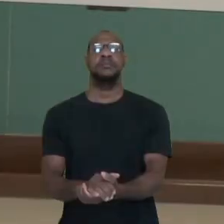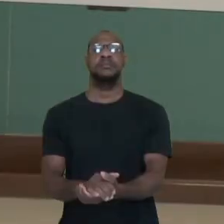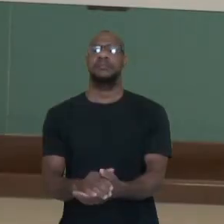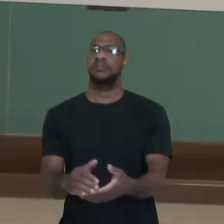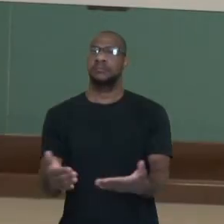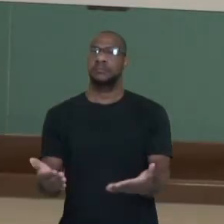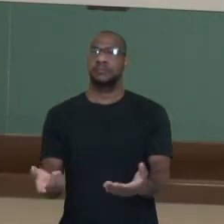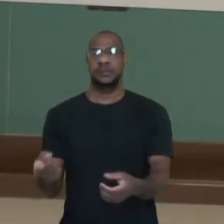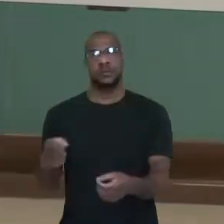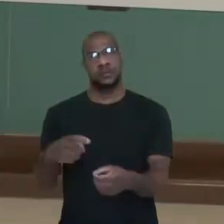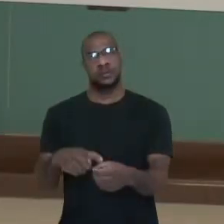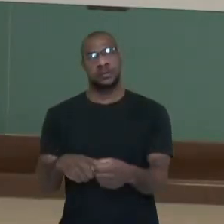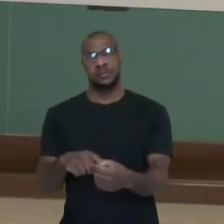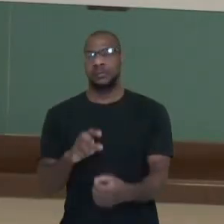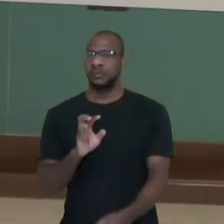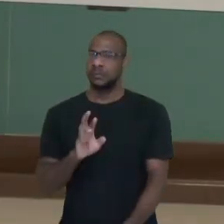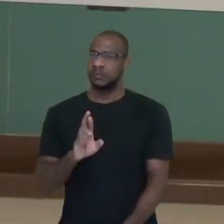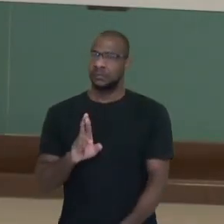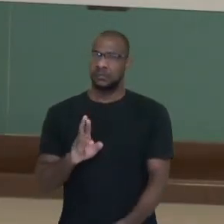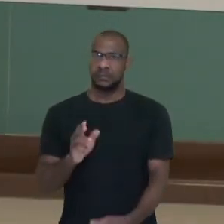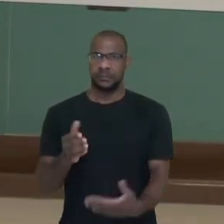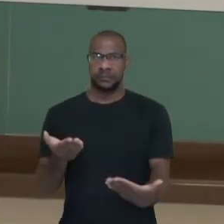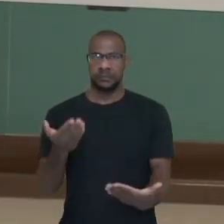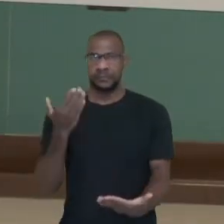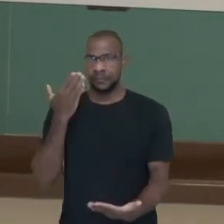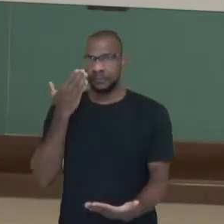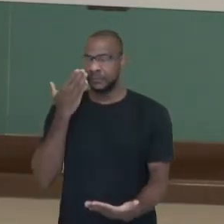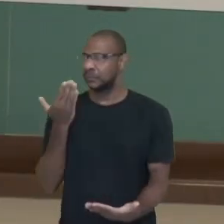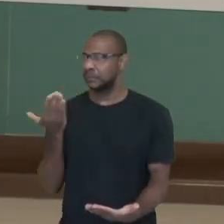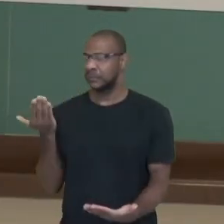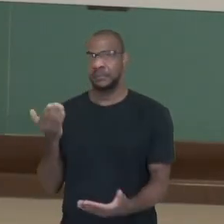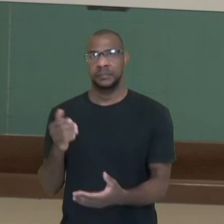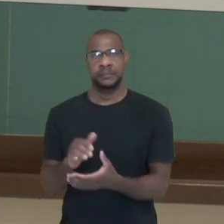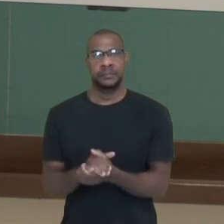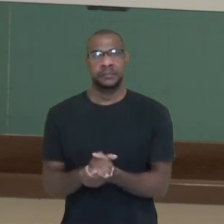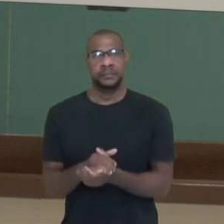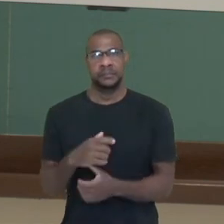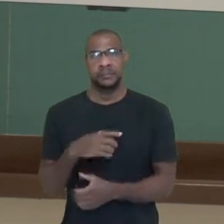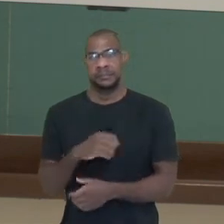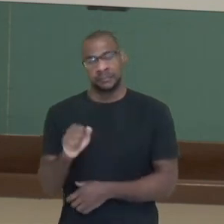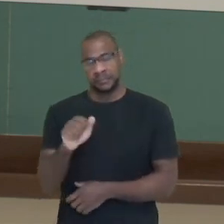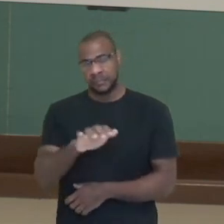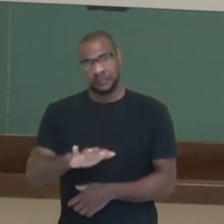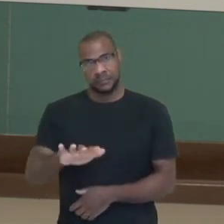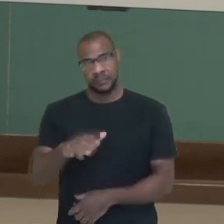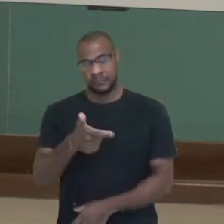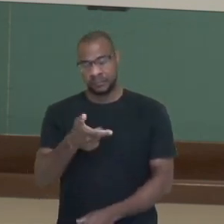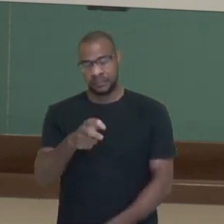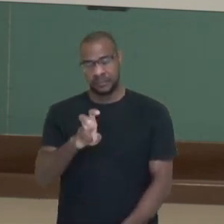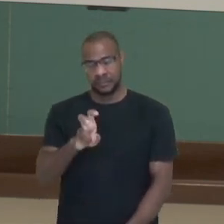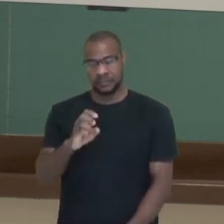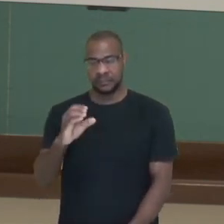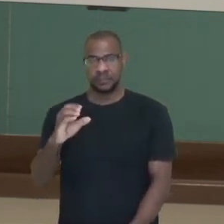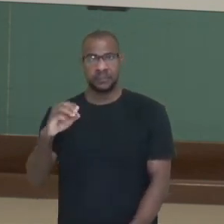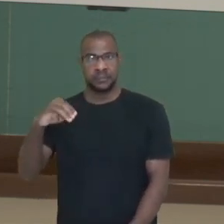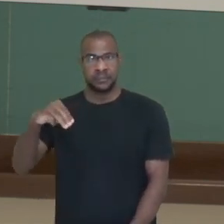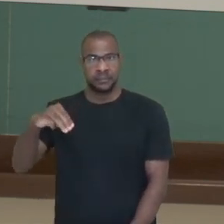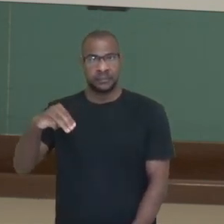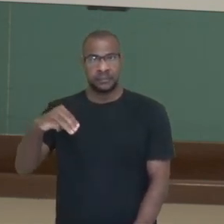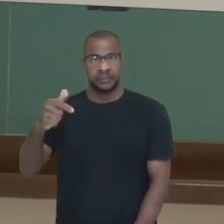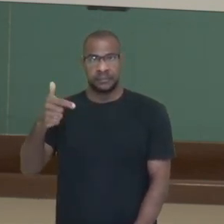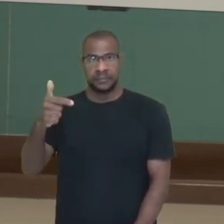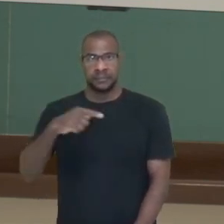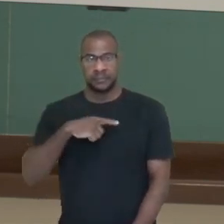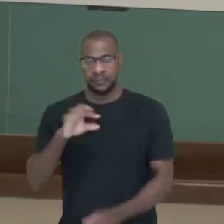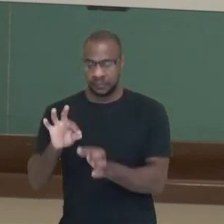Então, voltamos com a resolução do nosso exercício. O que eu queria saber? Se a área de um retângulo vale 25 centímetros e sua